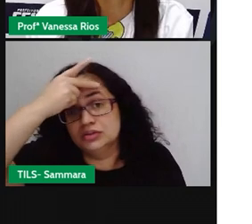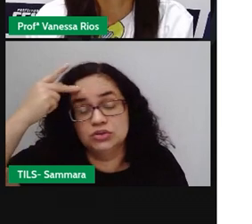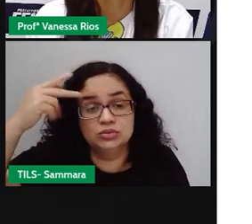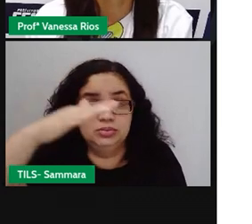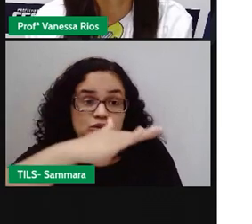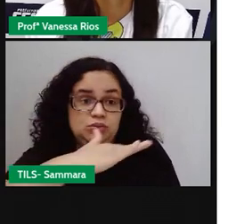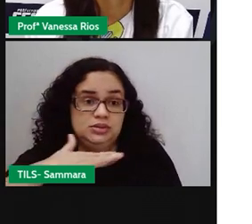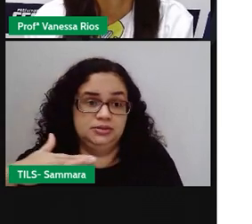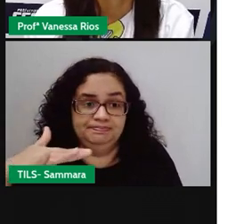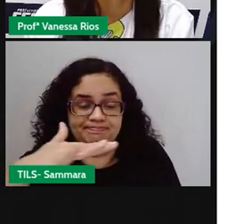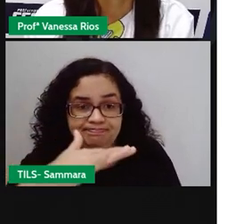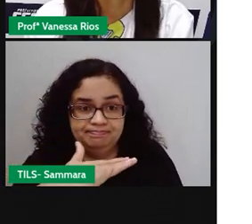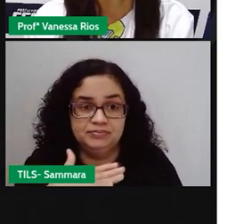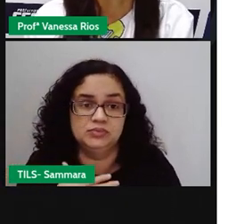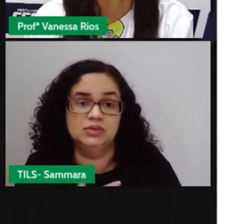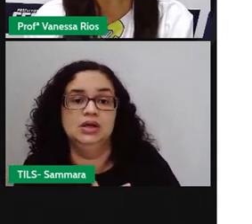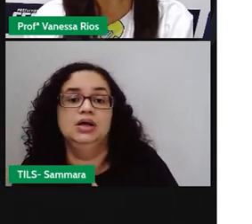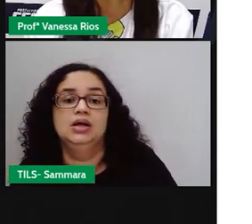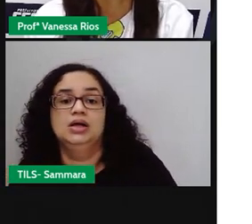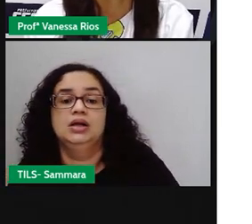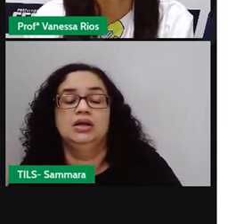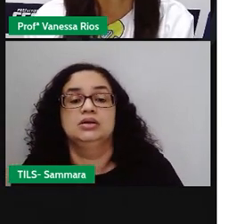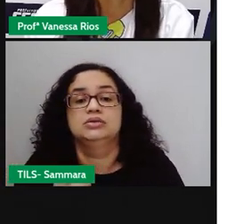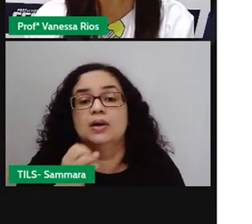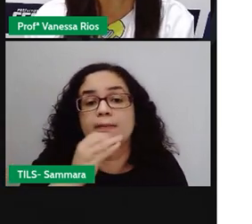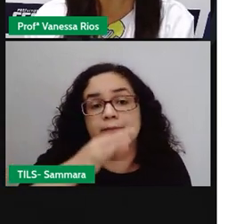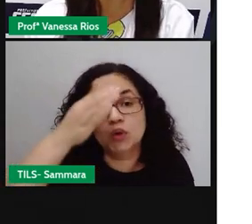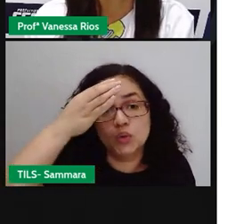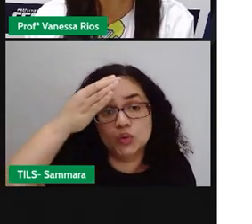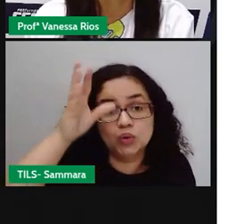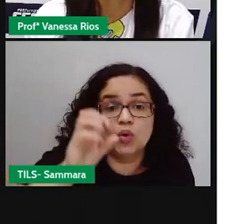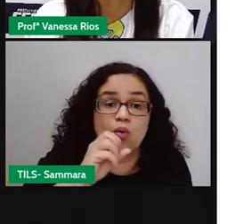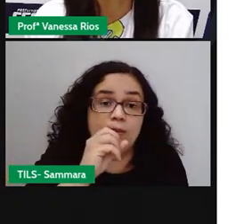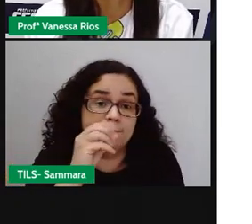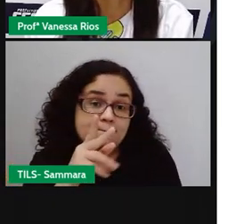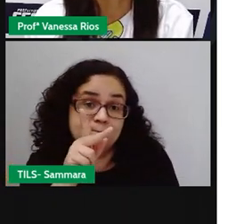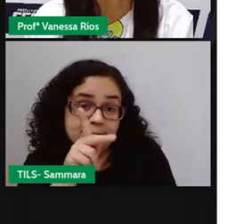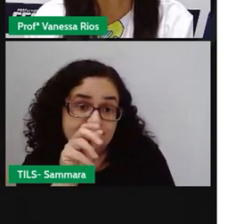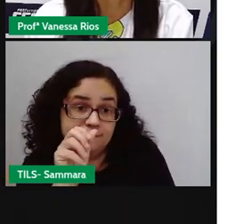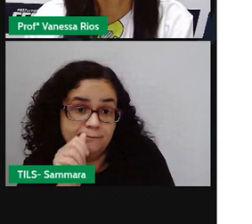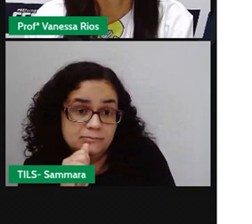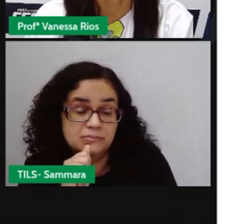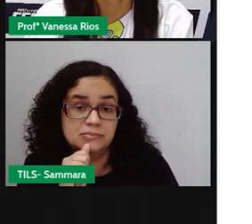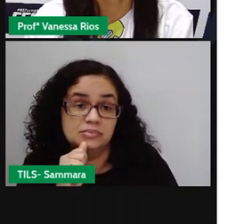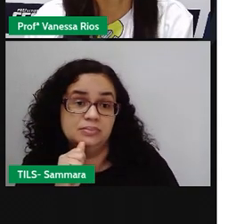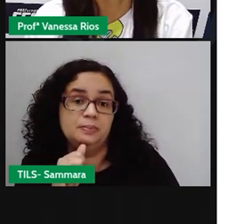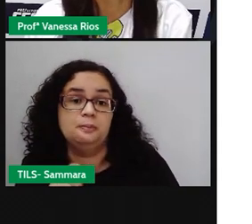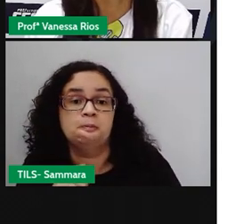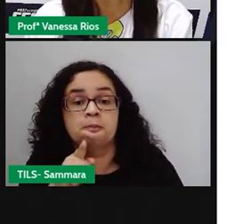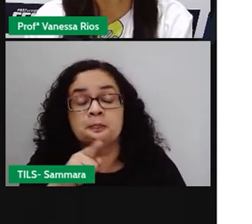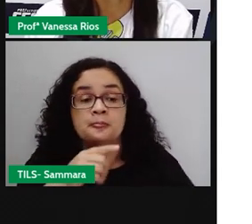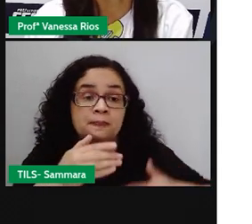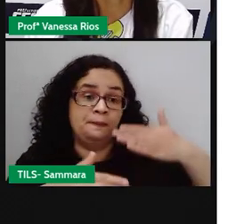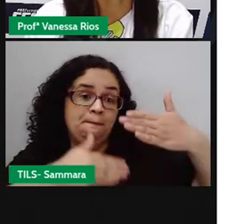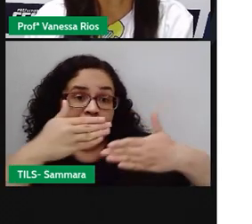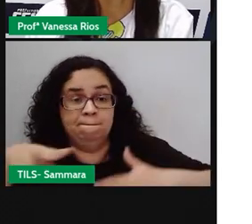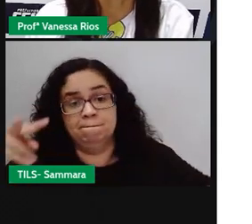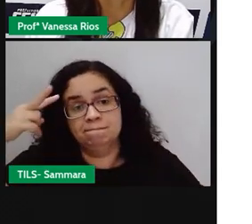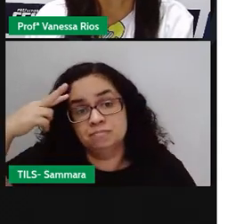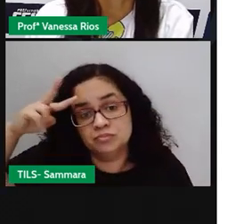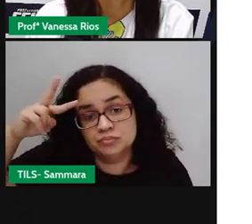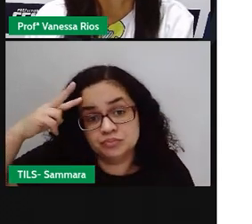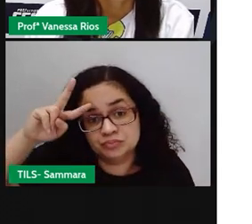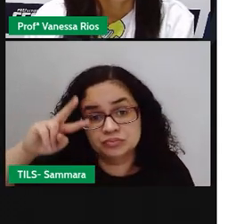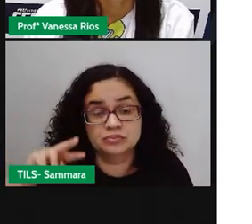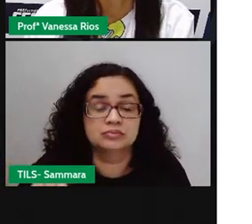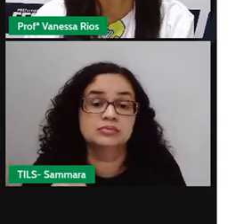da humanidade. E o que determina se um bem cultural é ou não um patrimônio histórico-cultural é a relevância